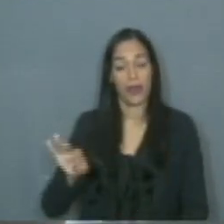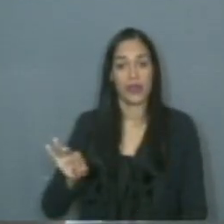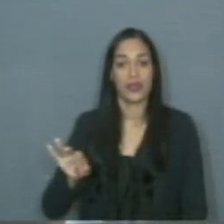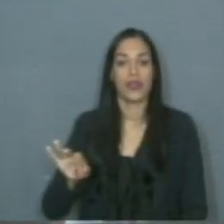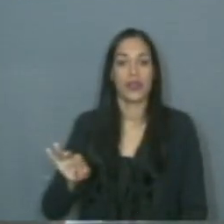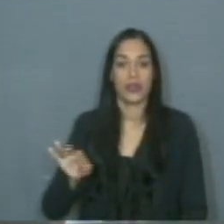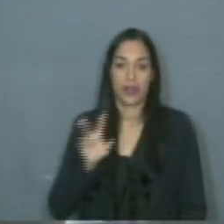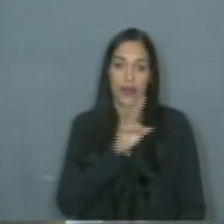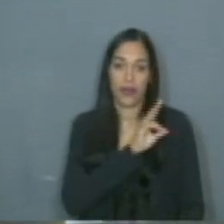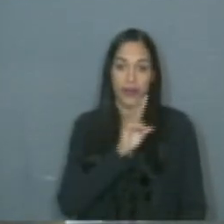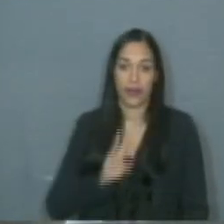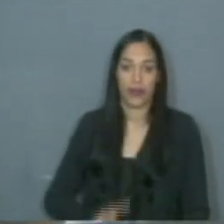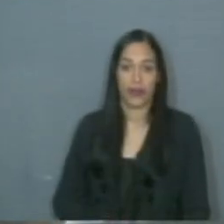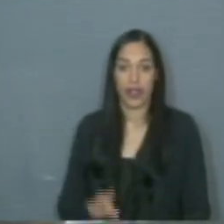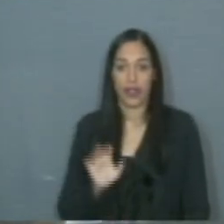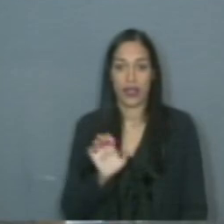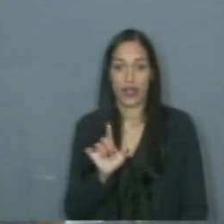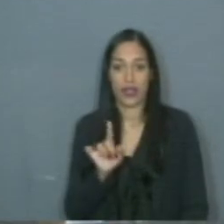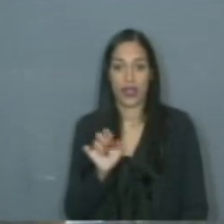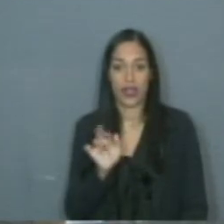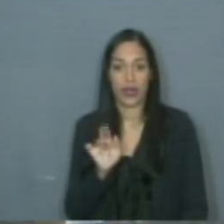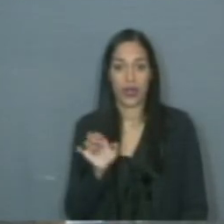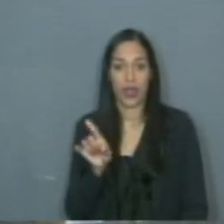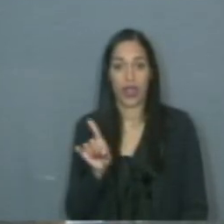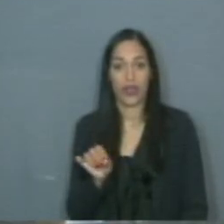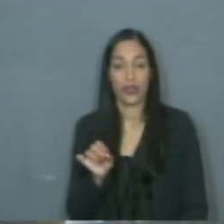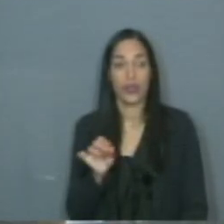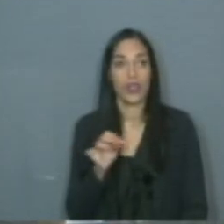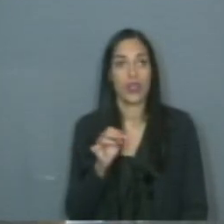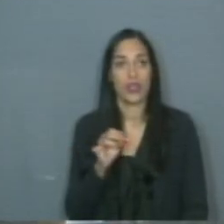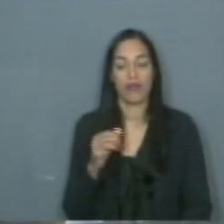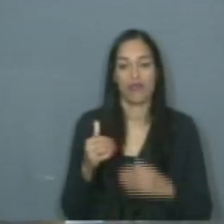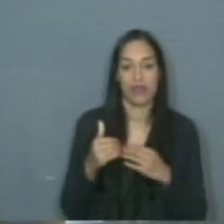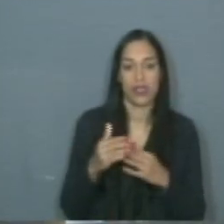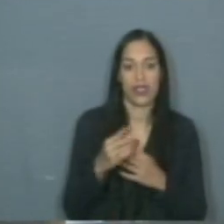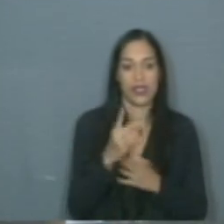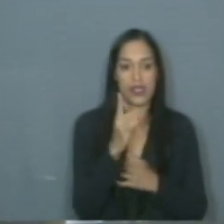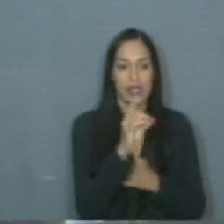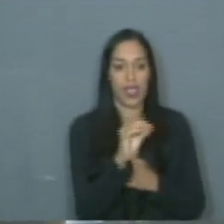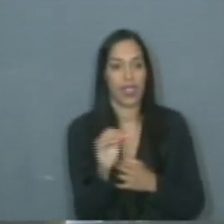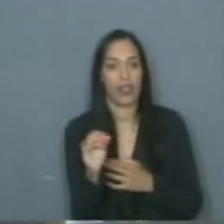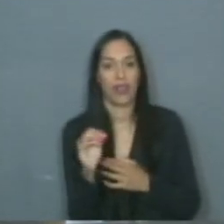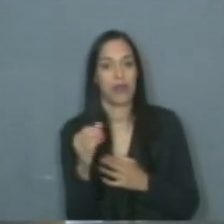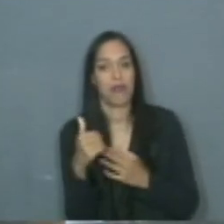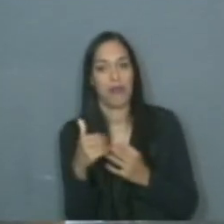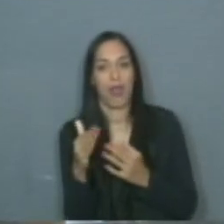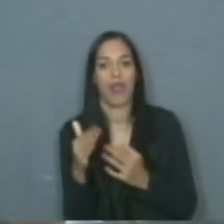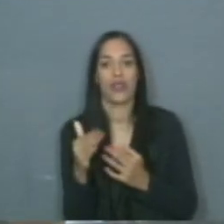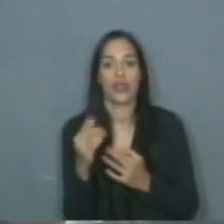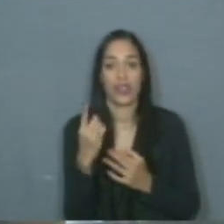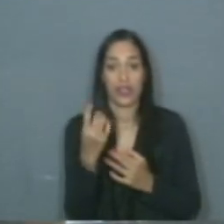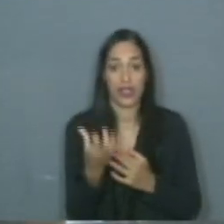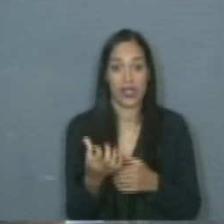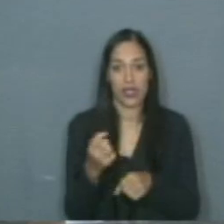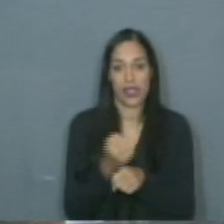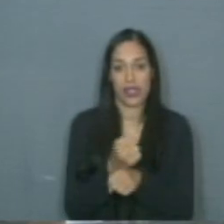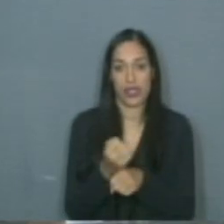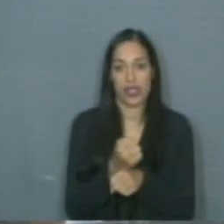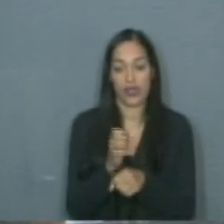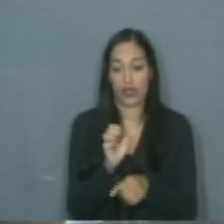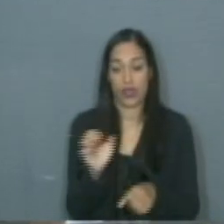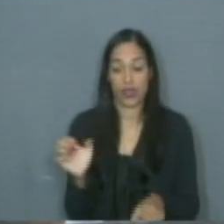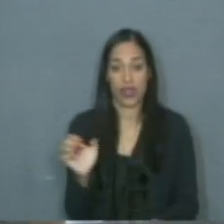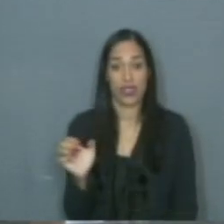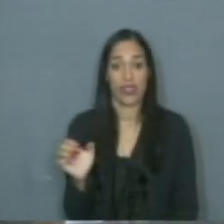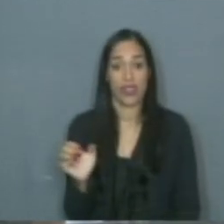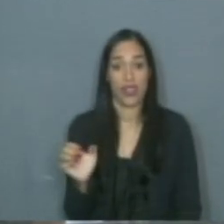Moura, que em 100 e poucos anos de República do Brasil, só foram 16 anos com a esquerda. Caramba!